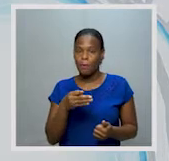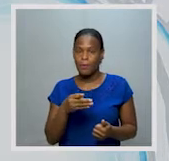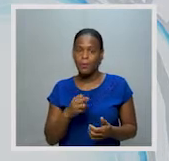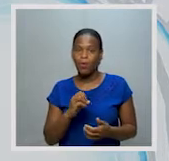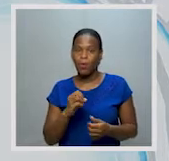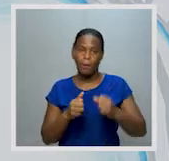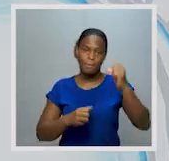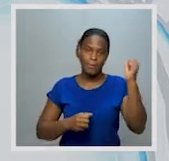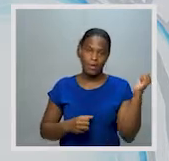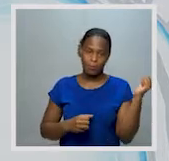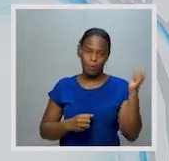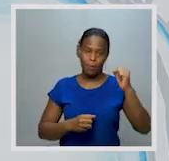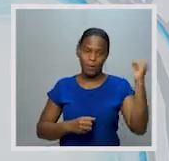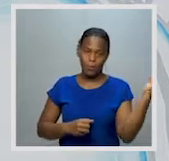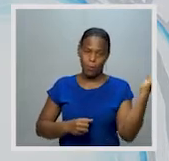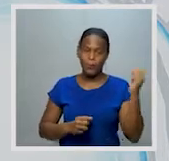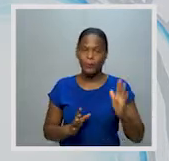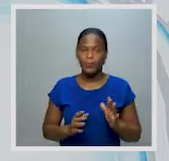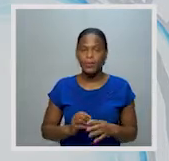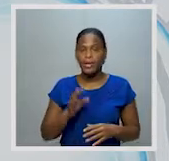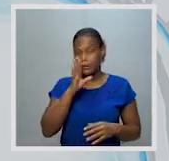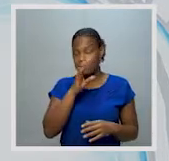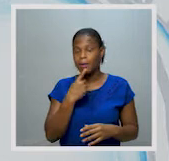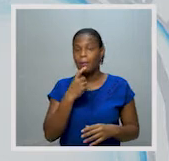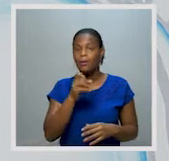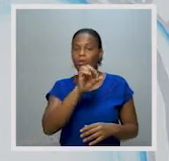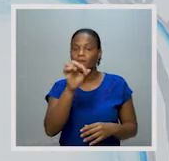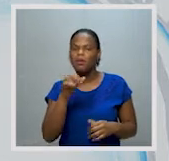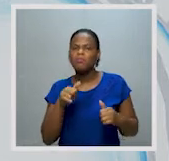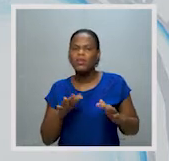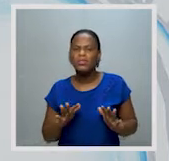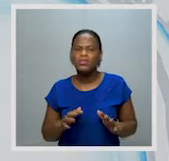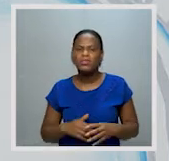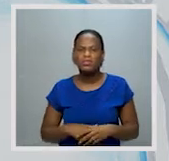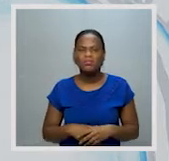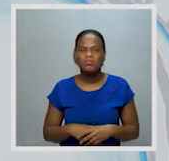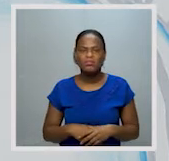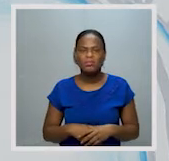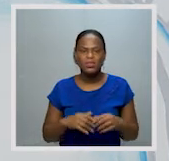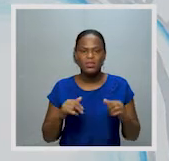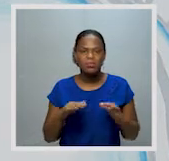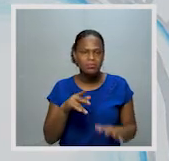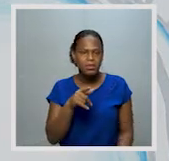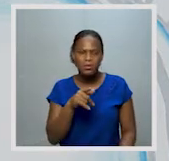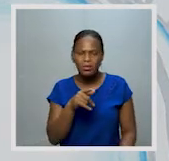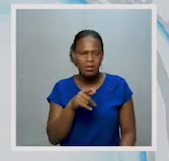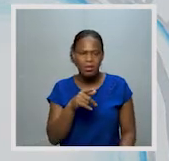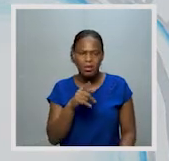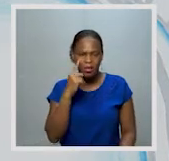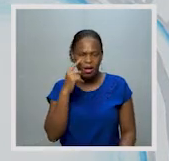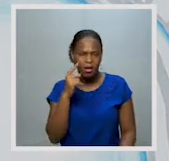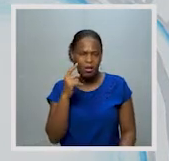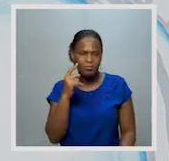oblíquos. E se eu te perguntar, ou se eu lhe perguntar, mas você já entendeu essa história de